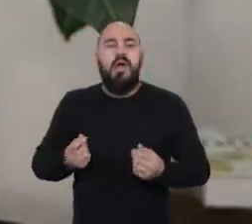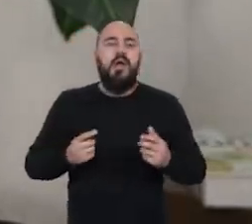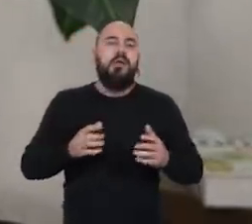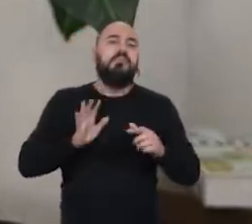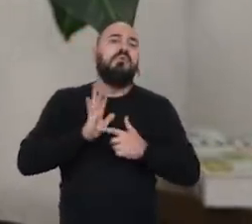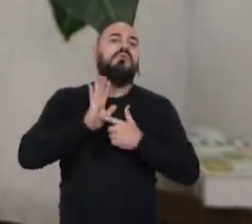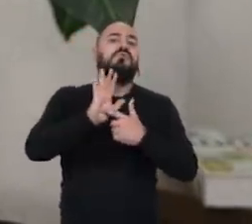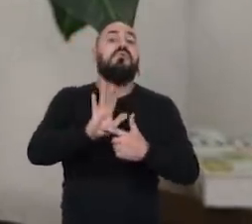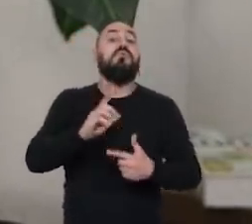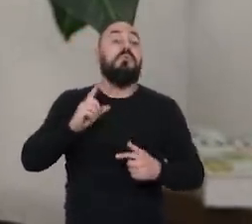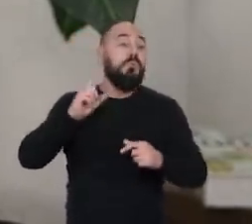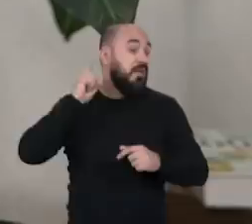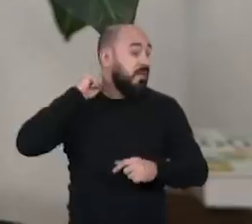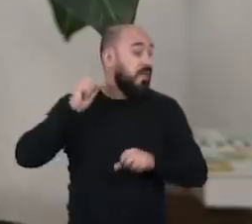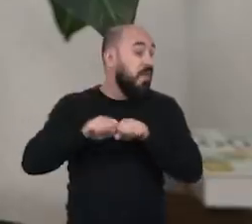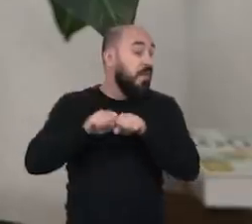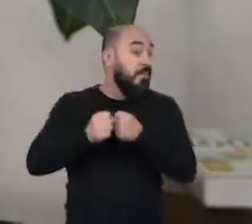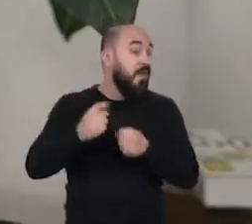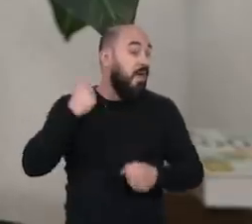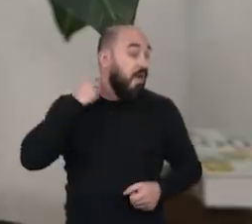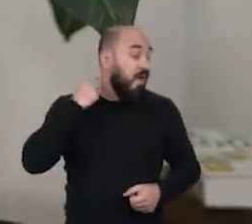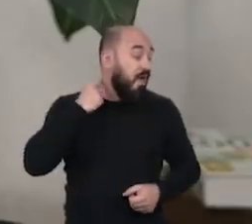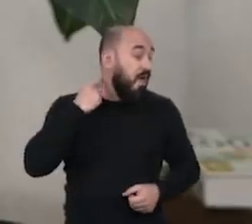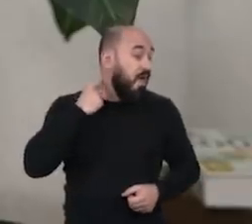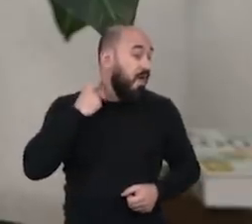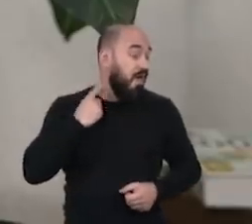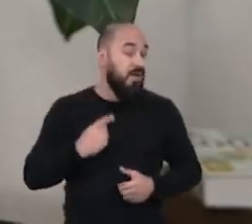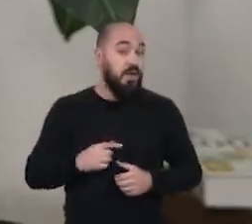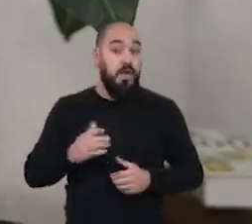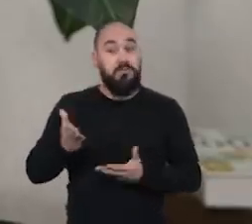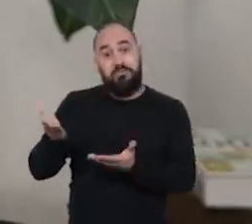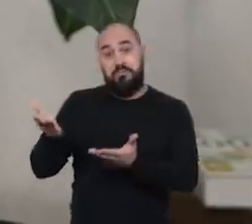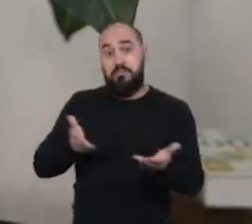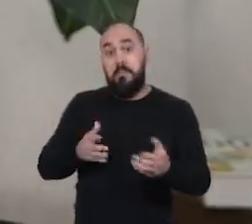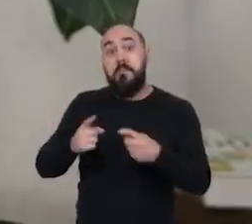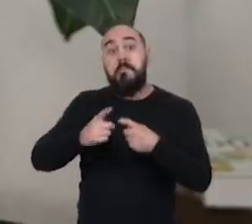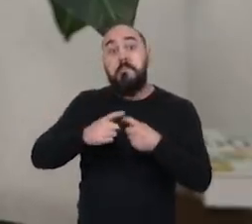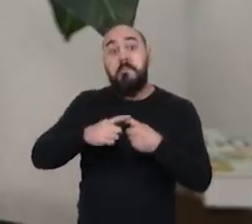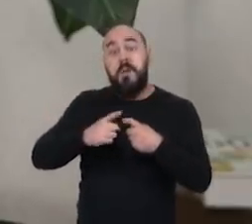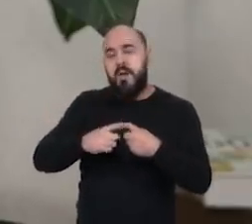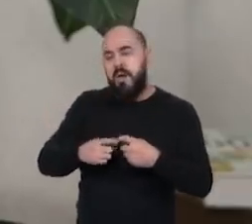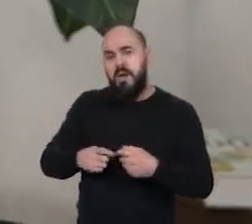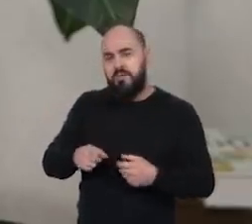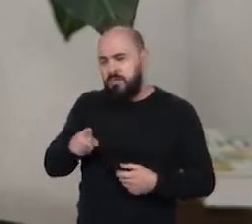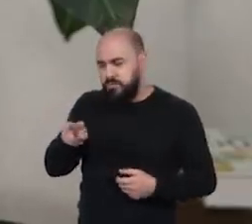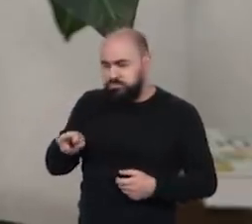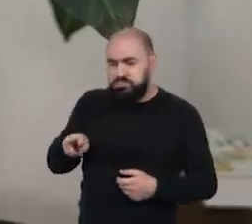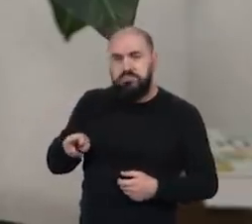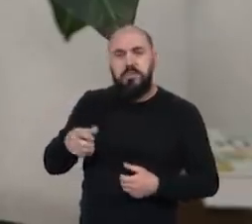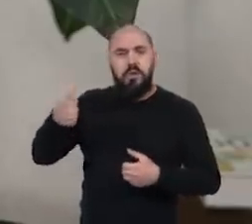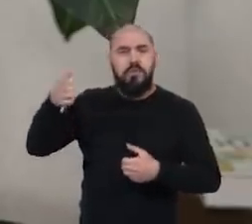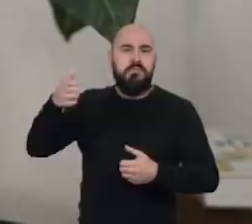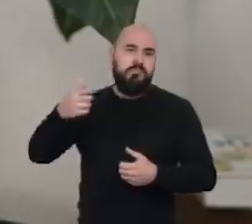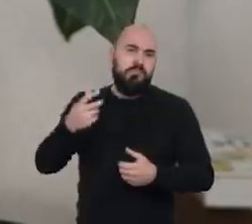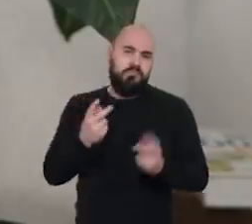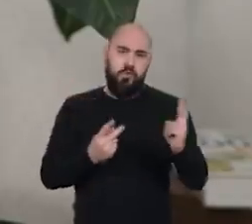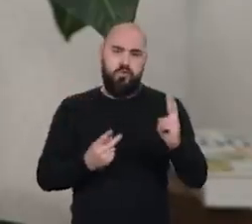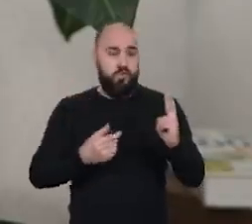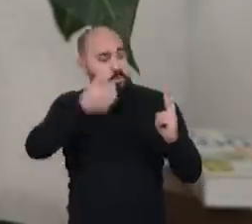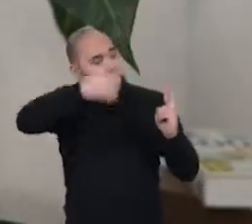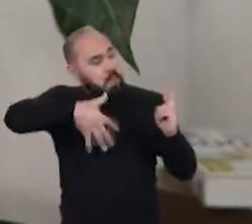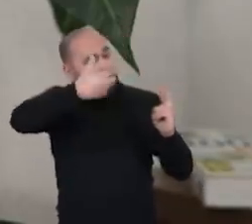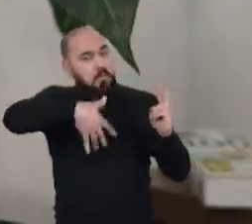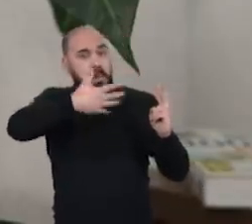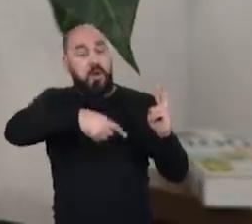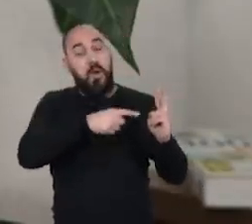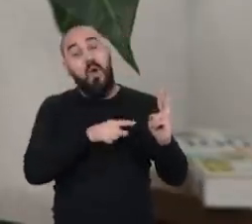quebrado o pescoço. Aí chamou o médico. E o médico chegou para mim, para o meu marido, e falou, seu filho